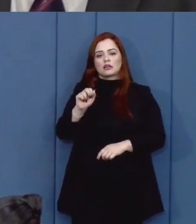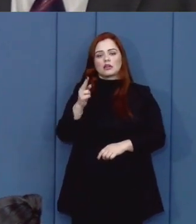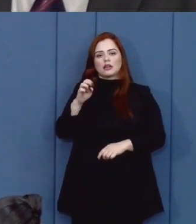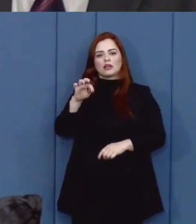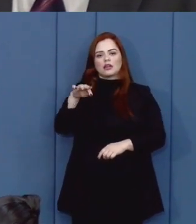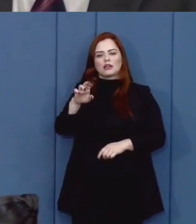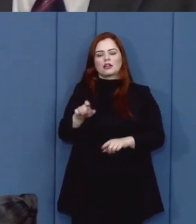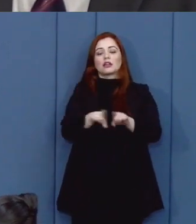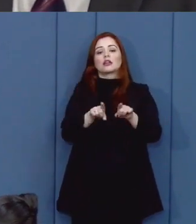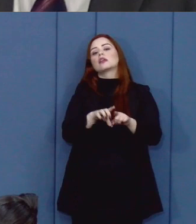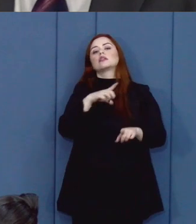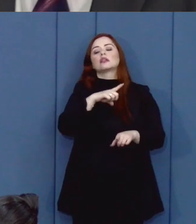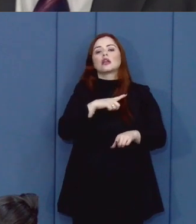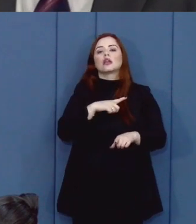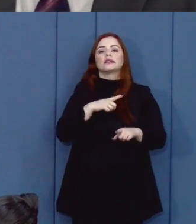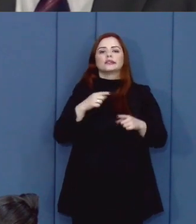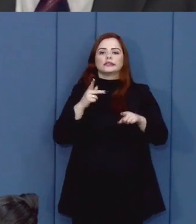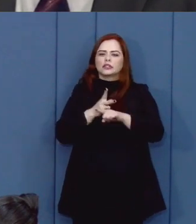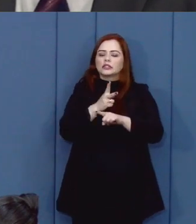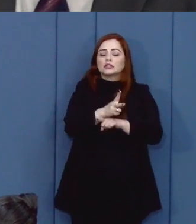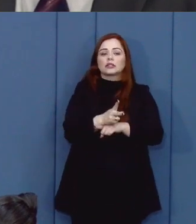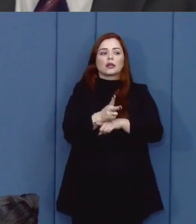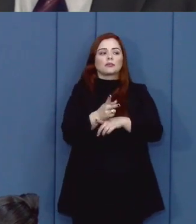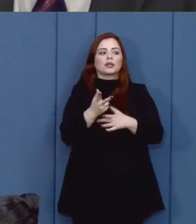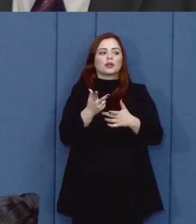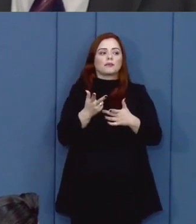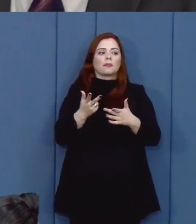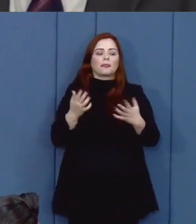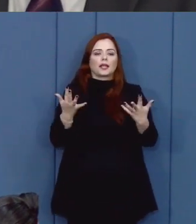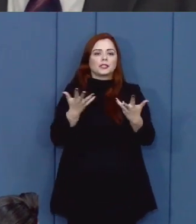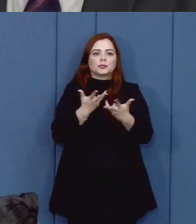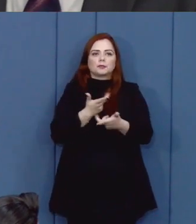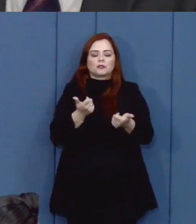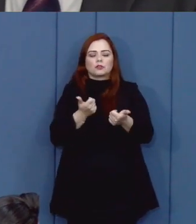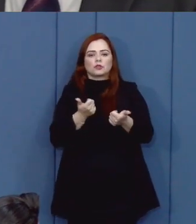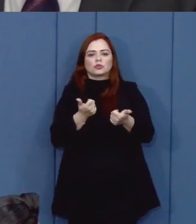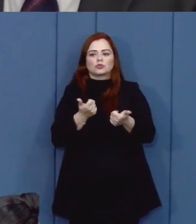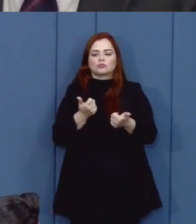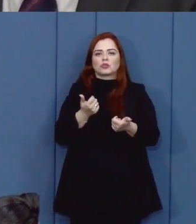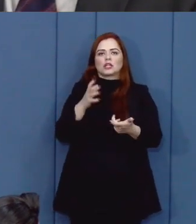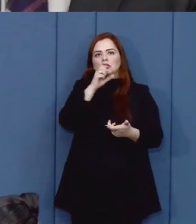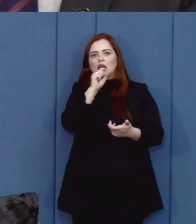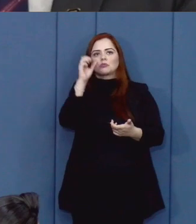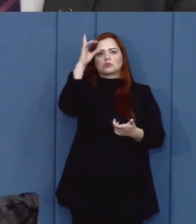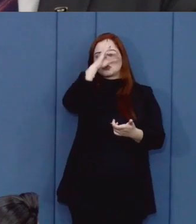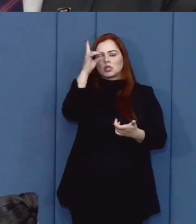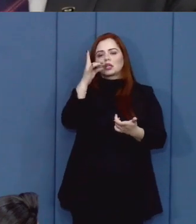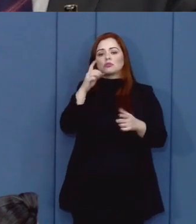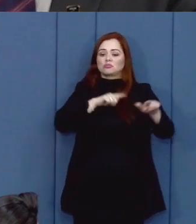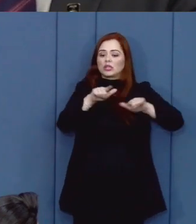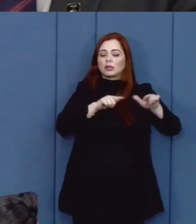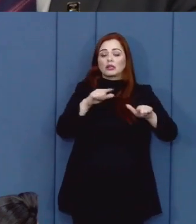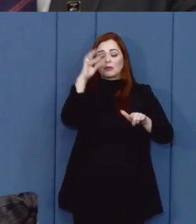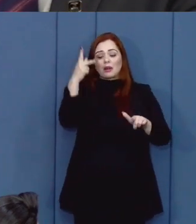nós, imbuídos do espírito público, temos que ir a milha extra, como se diz, né? Fim de semana, feriado,